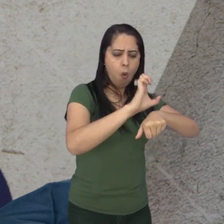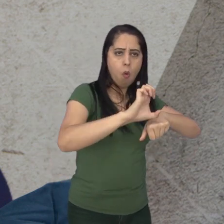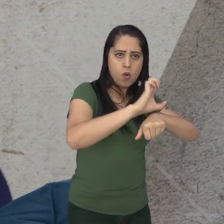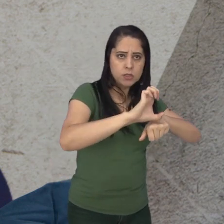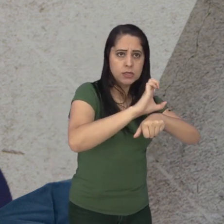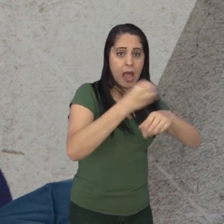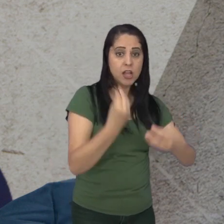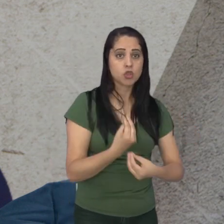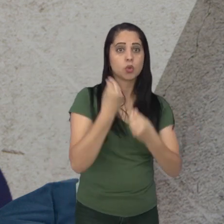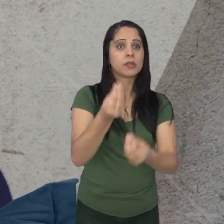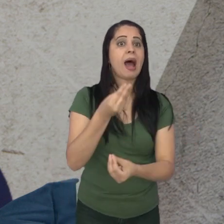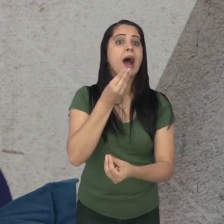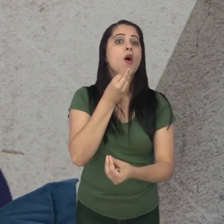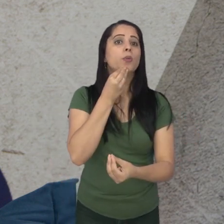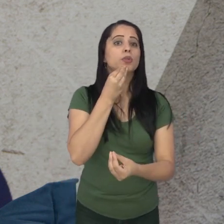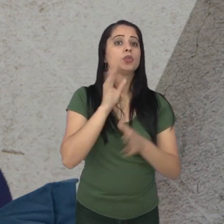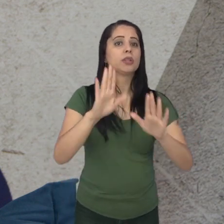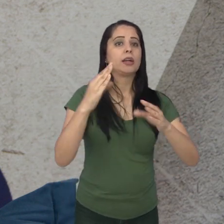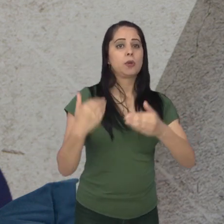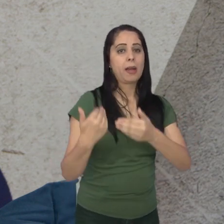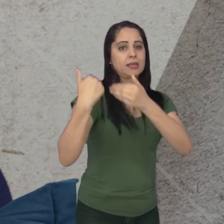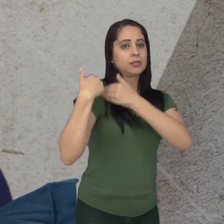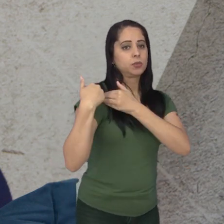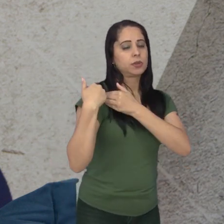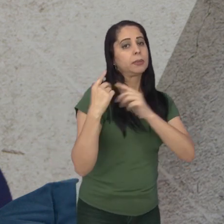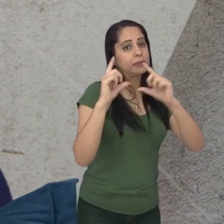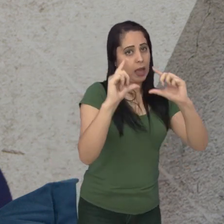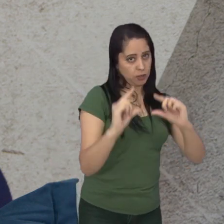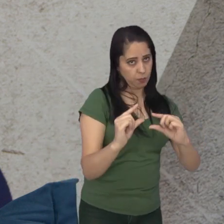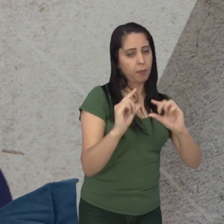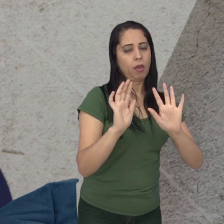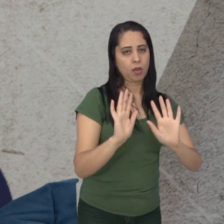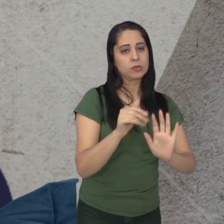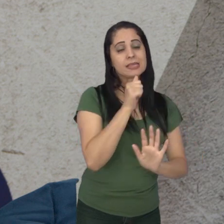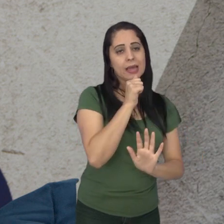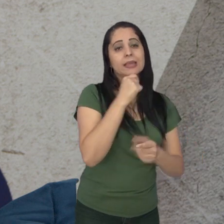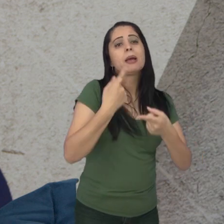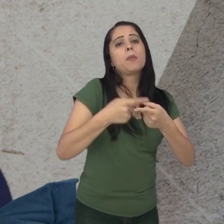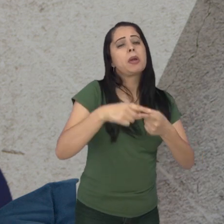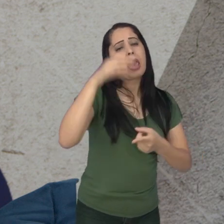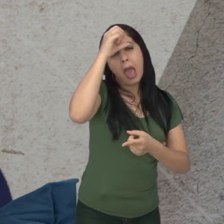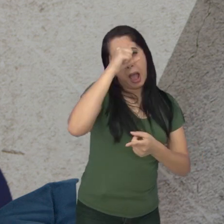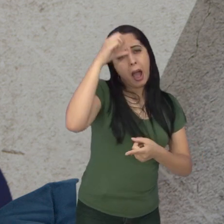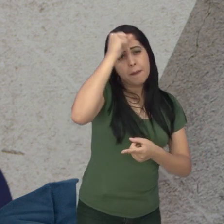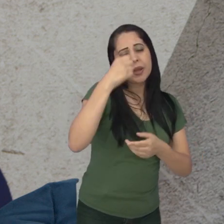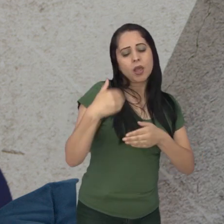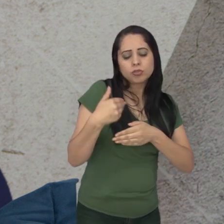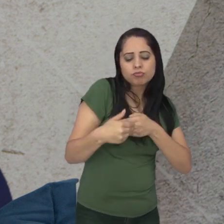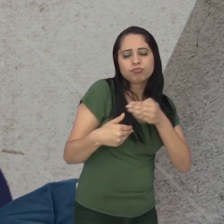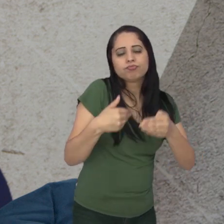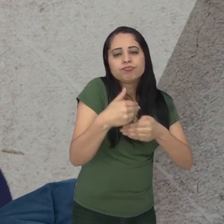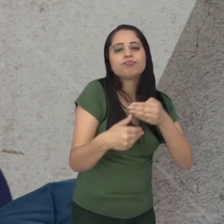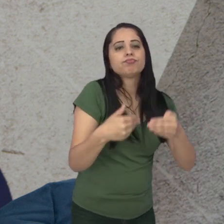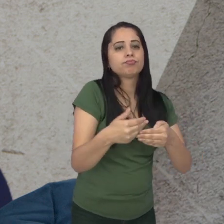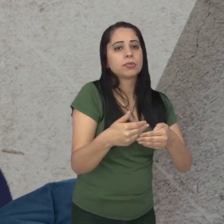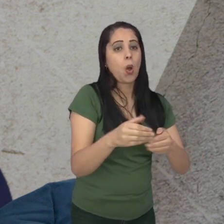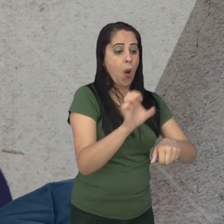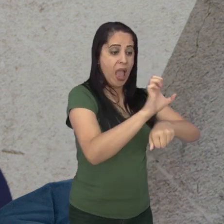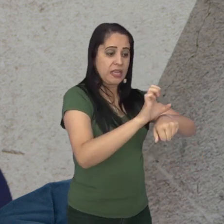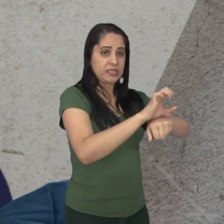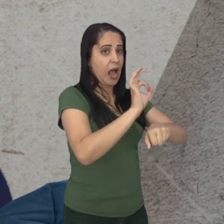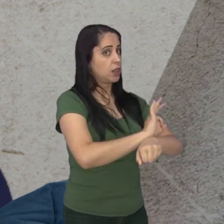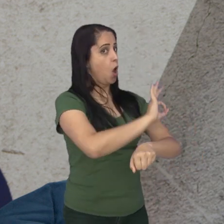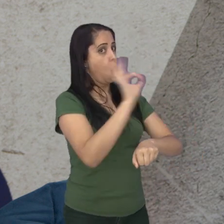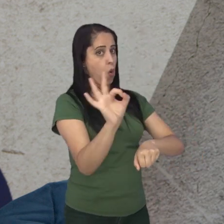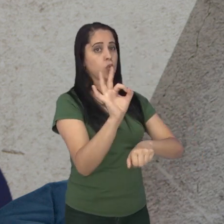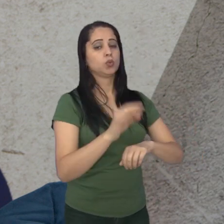essa oportunidade sem uma grande responsabilidade, né, profissional. Então, é uma ótima